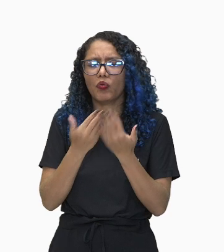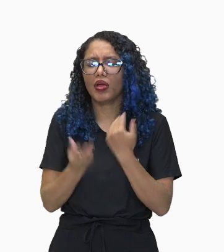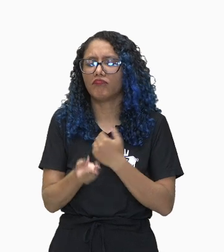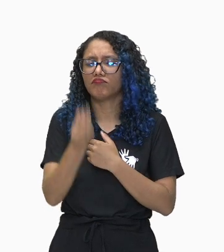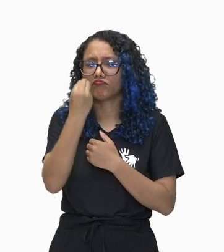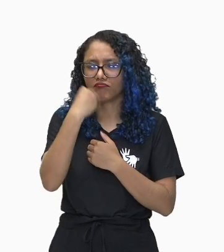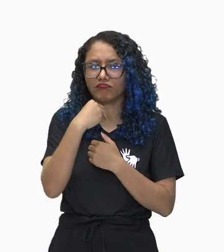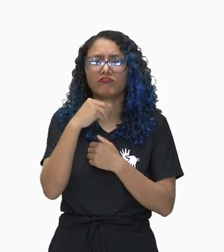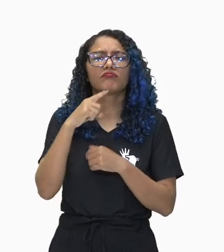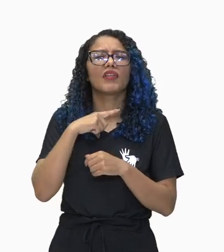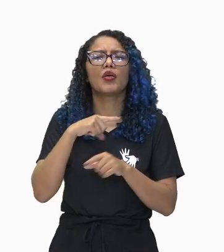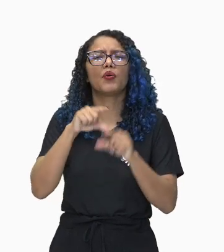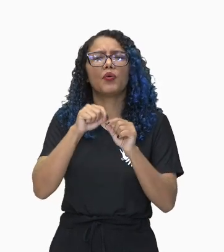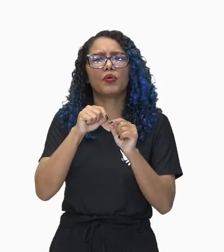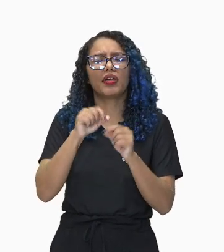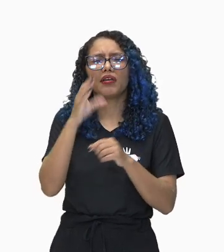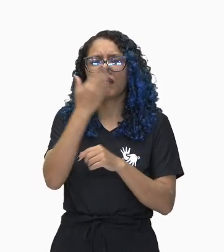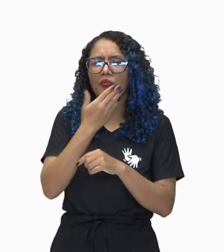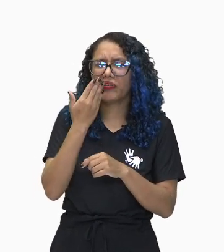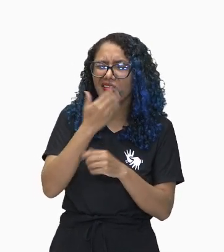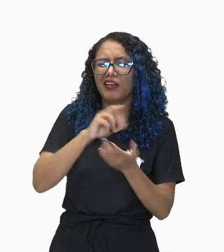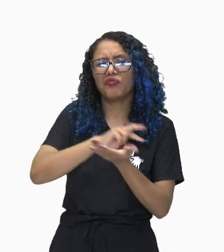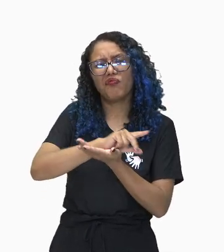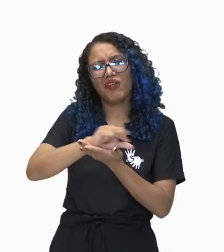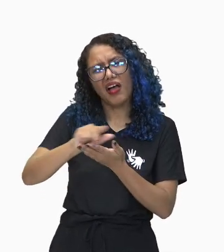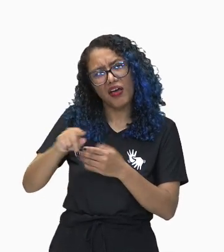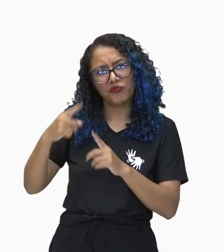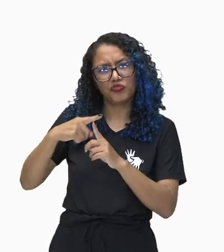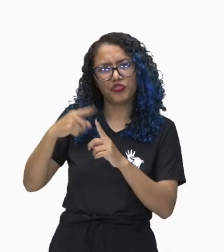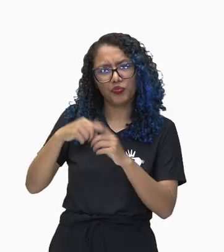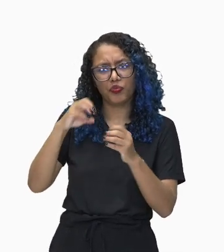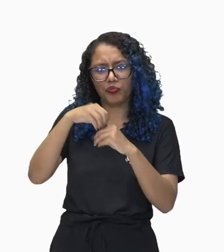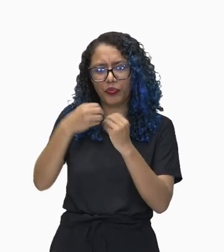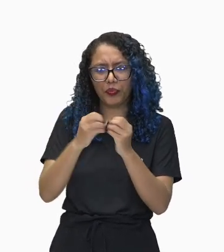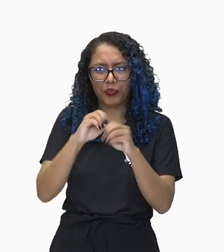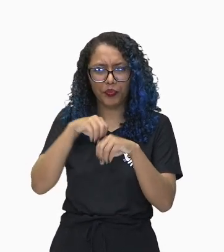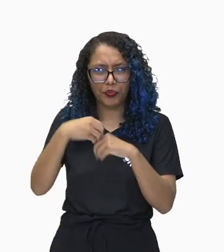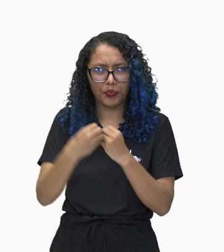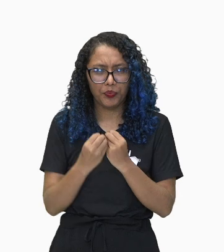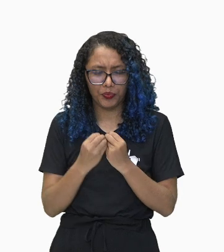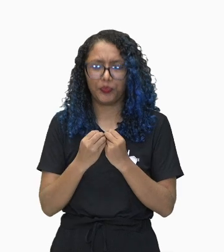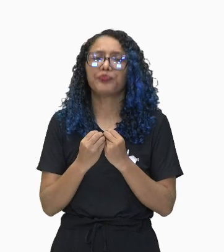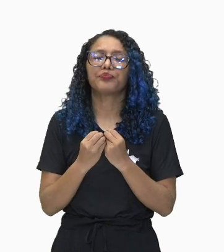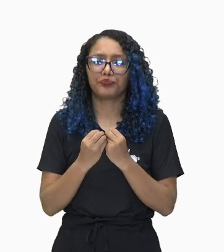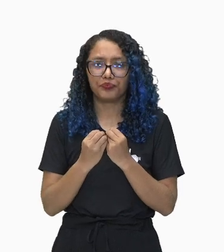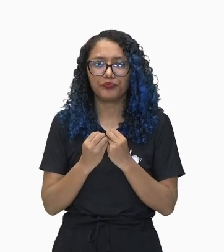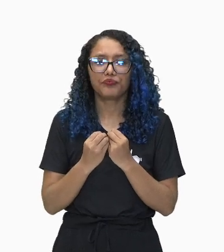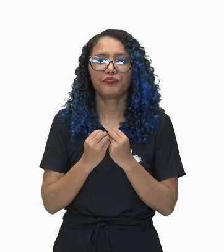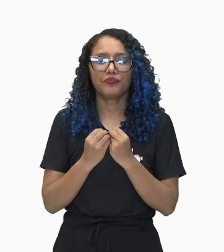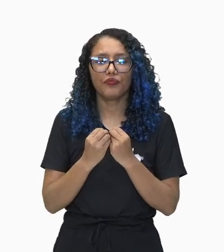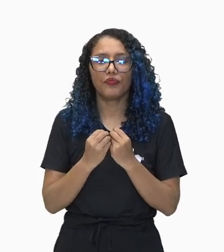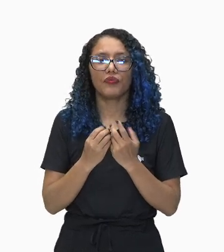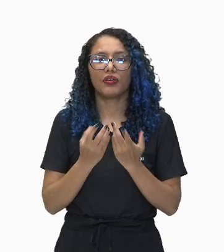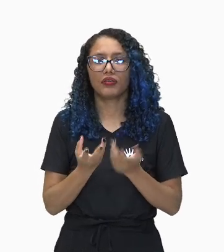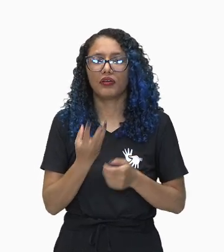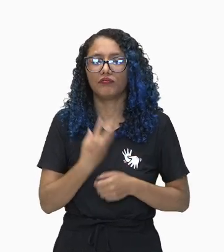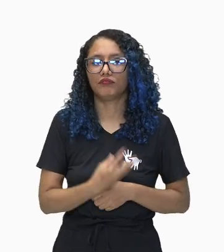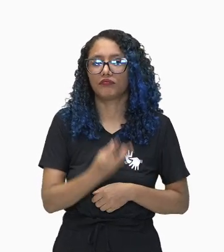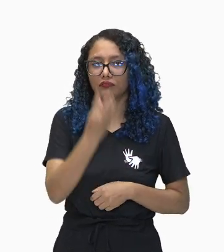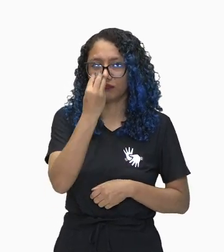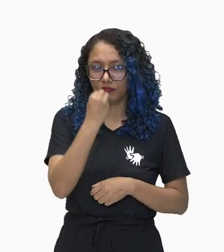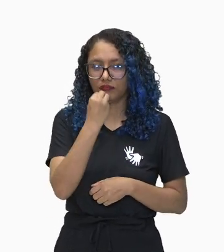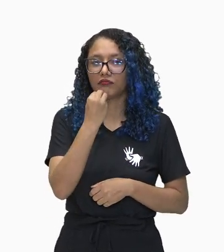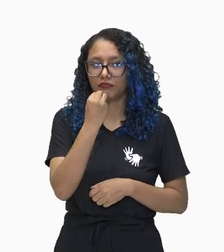composição carboidratos e outras macromoléculas. O bolo alimentar formado com a ajuda da